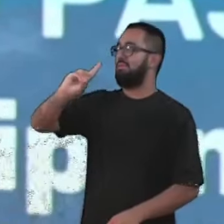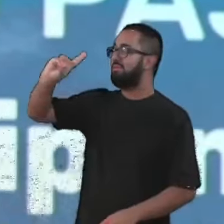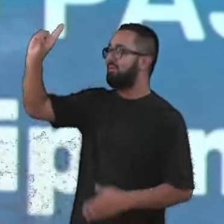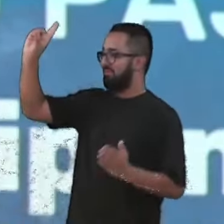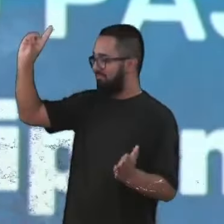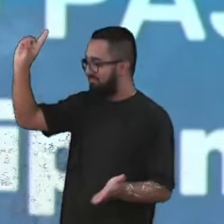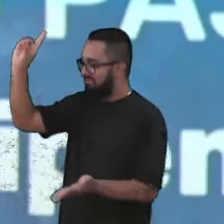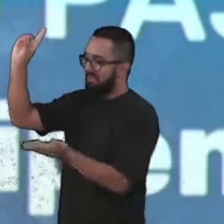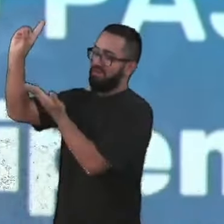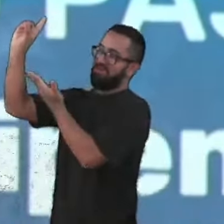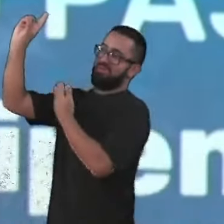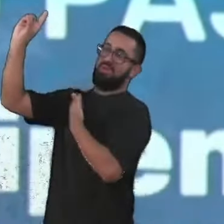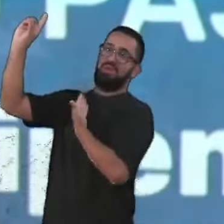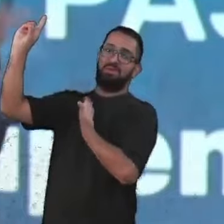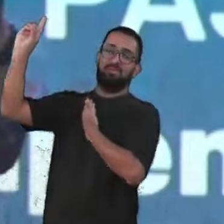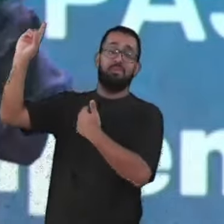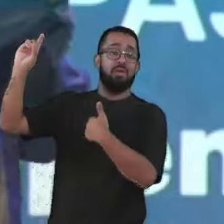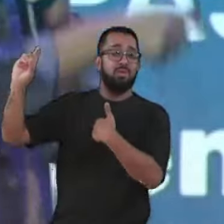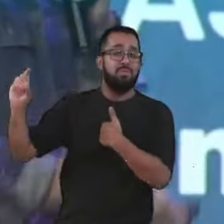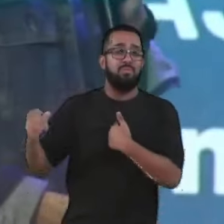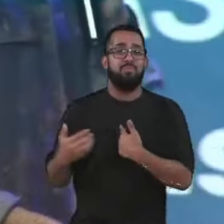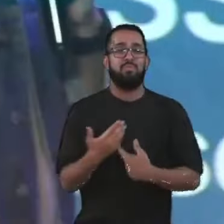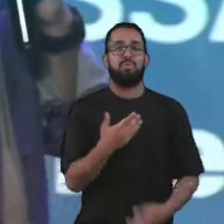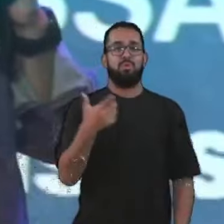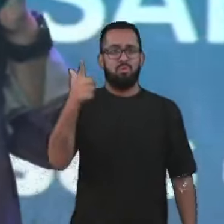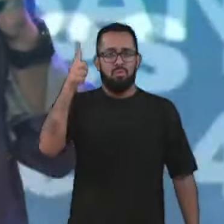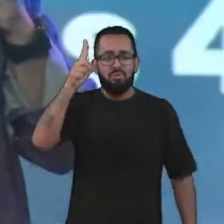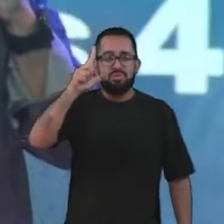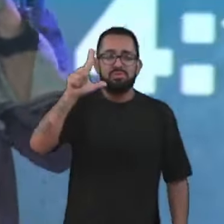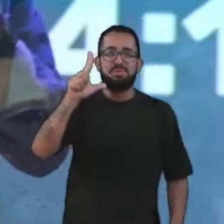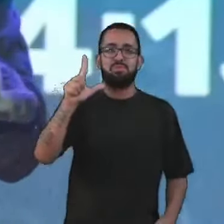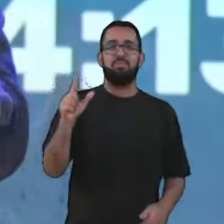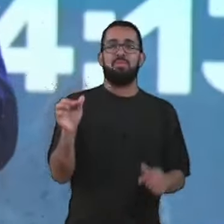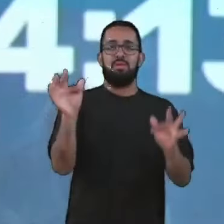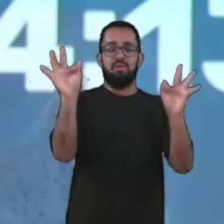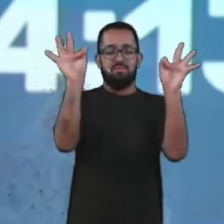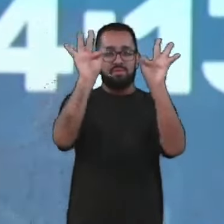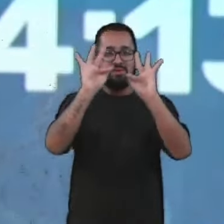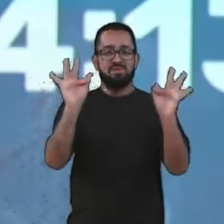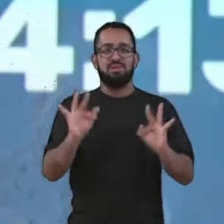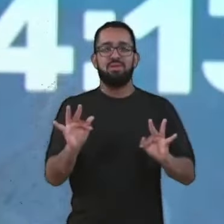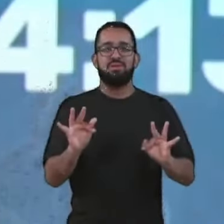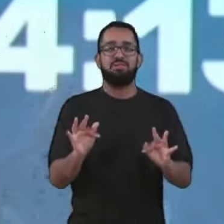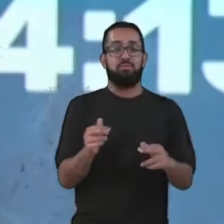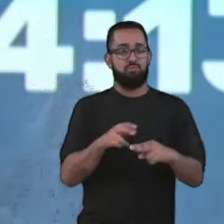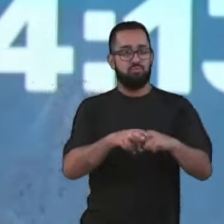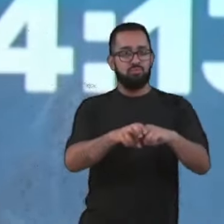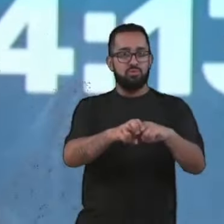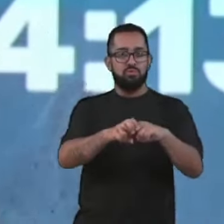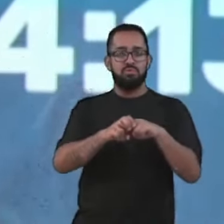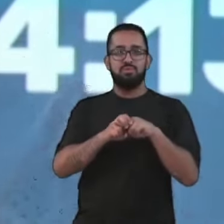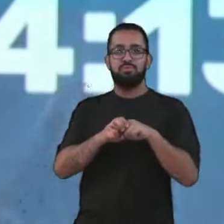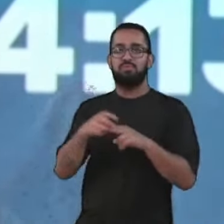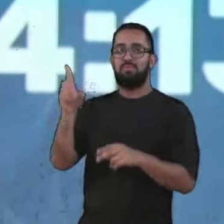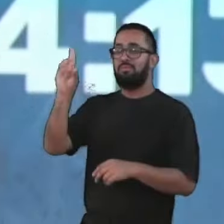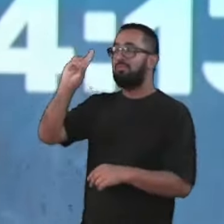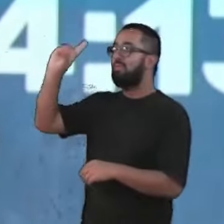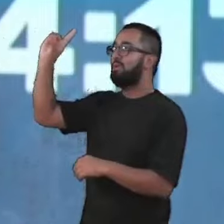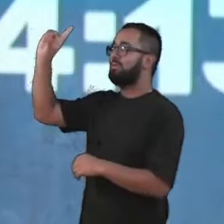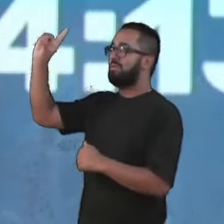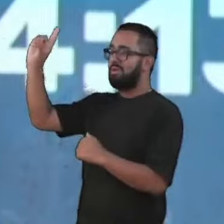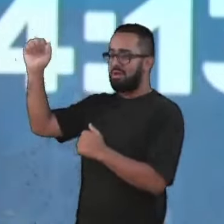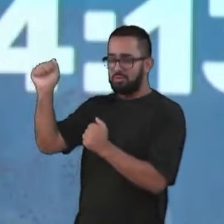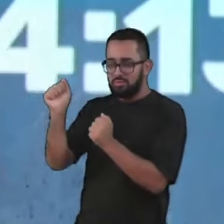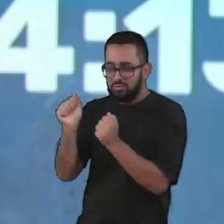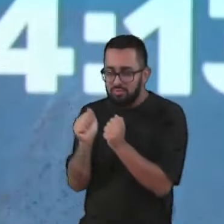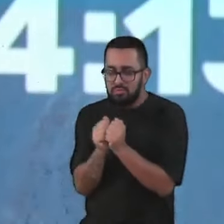ter, e mesmo que eu não tenha agora, eu consigo estar contente? Porque eu posso tudo naquele